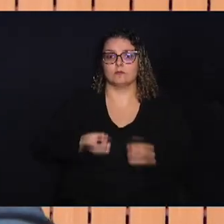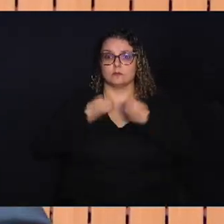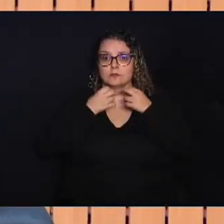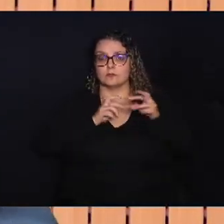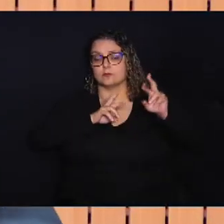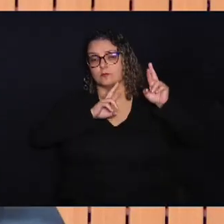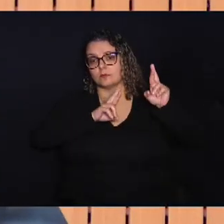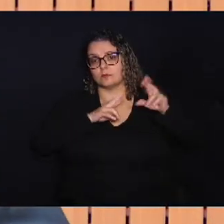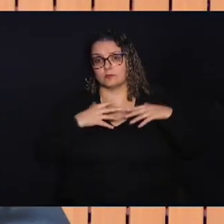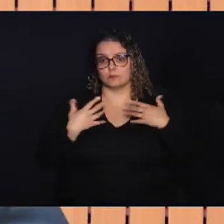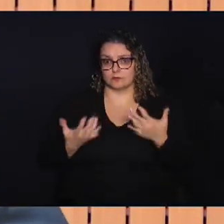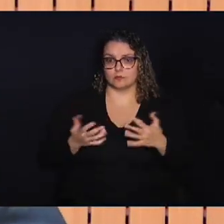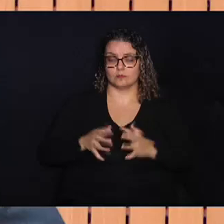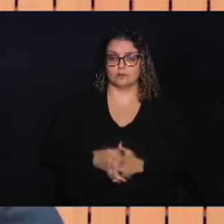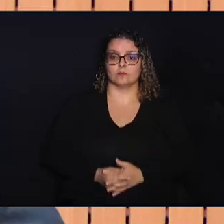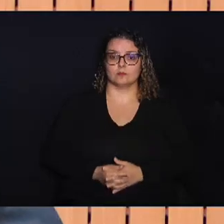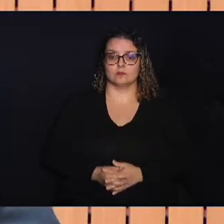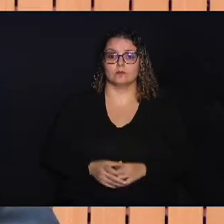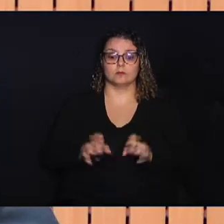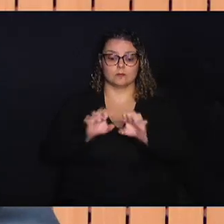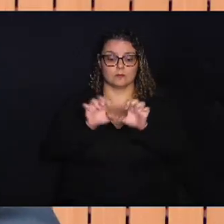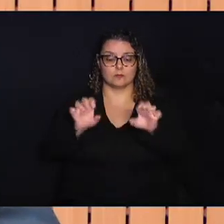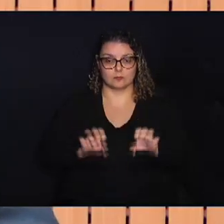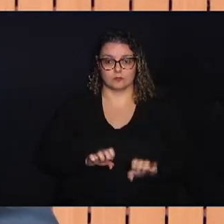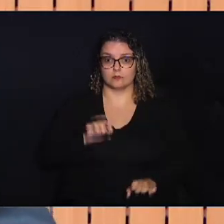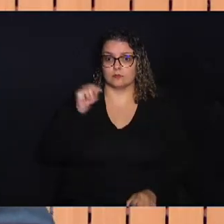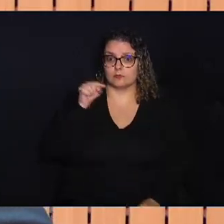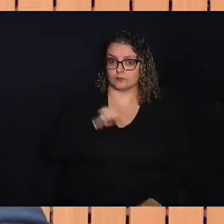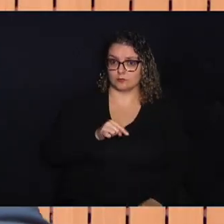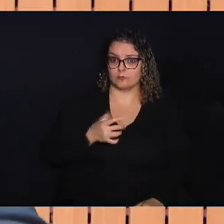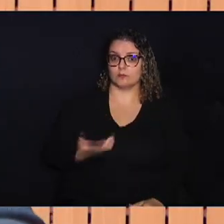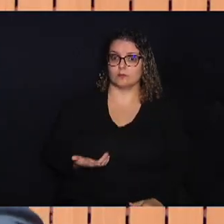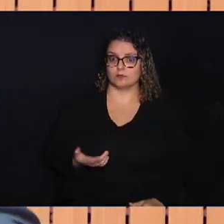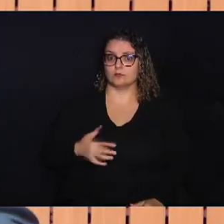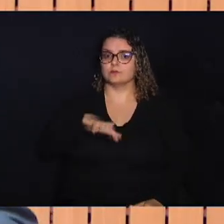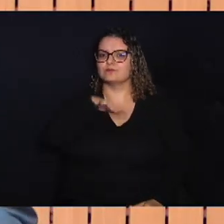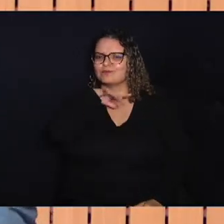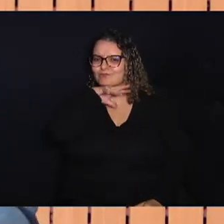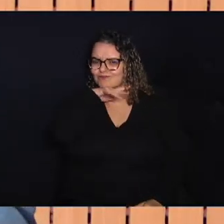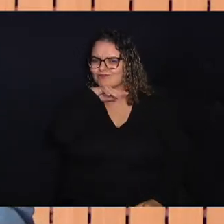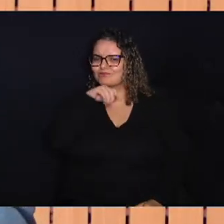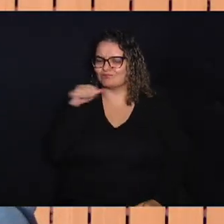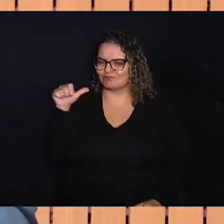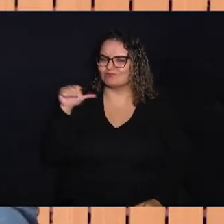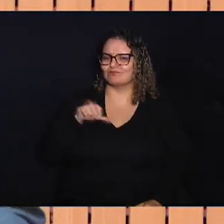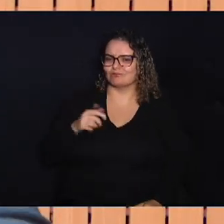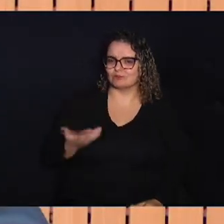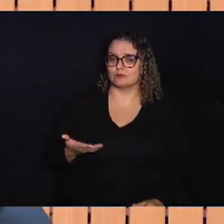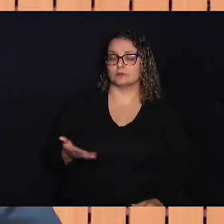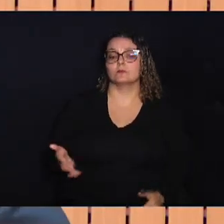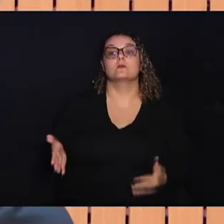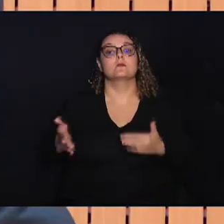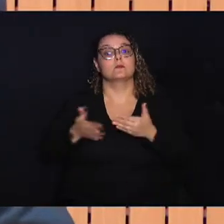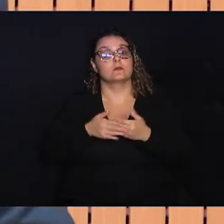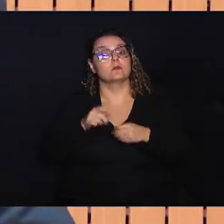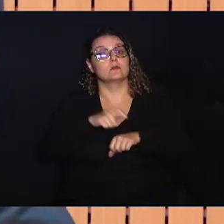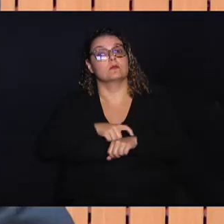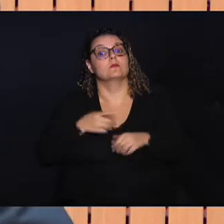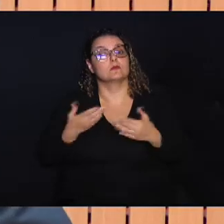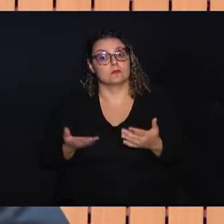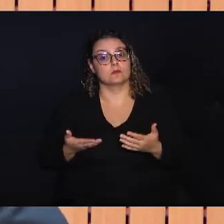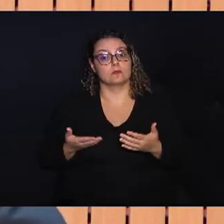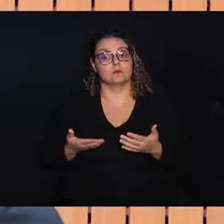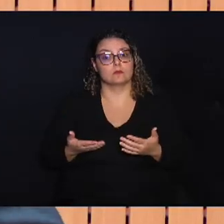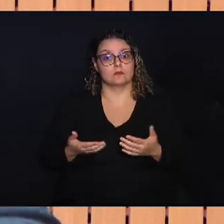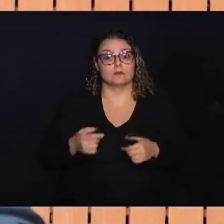onde a estrutura lá estava muito precária. Foi fechado temporariamente, mas